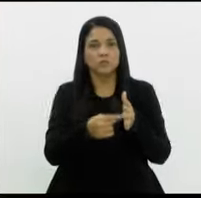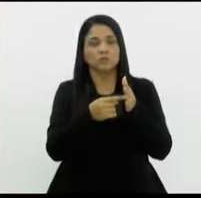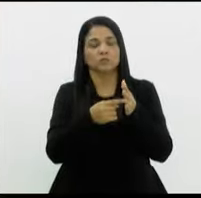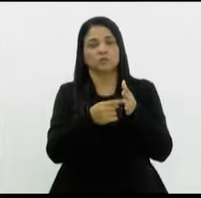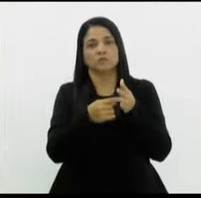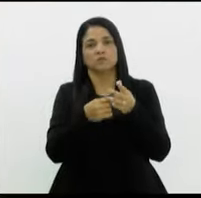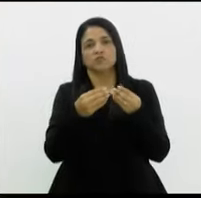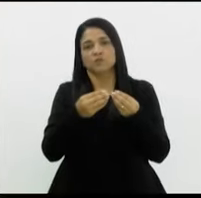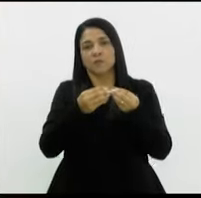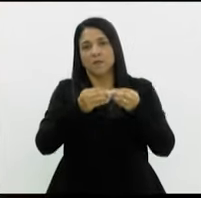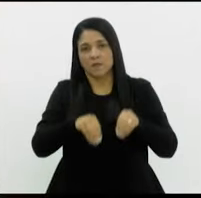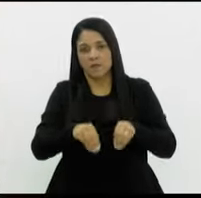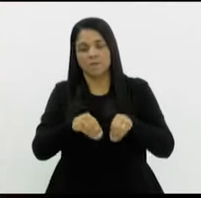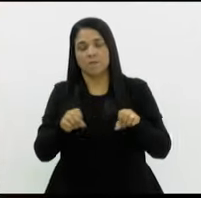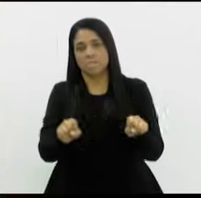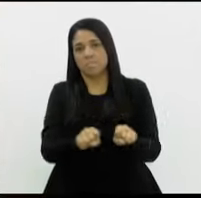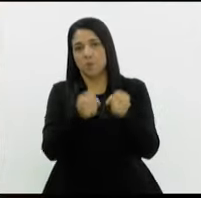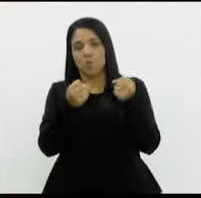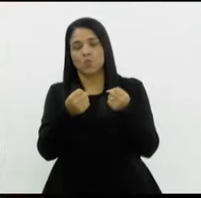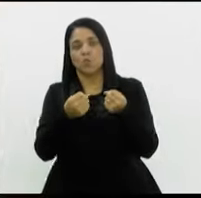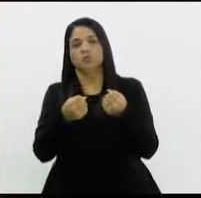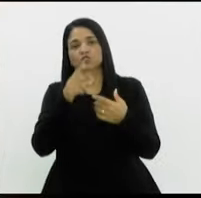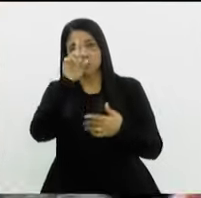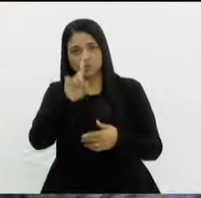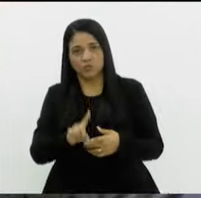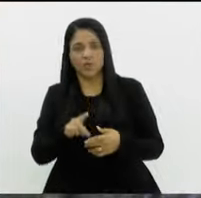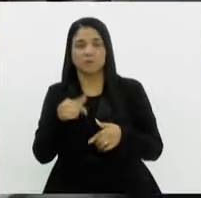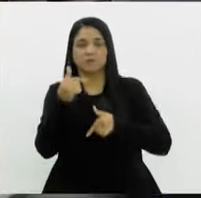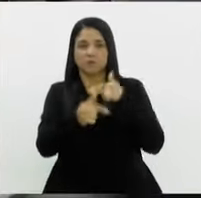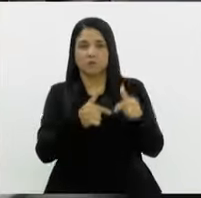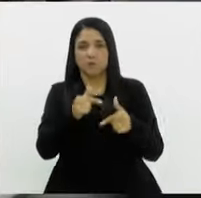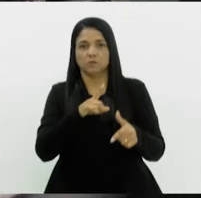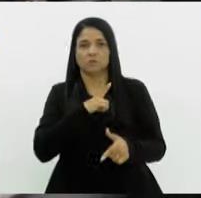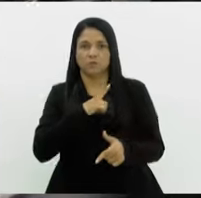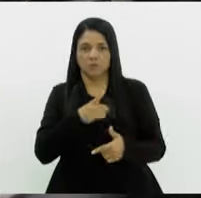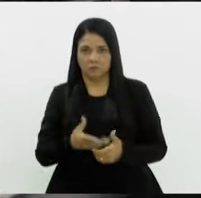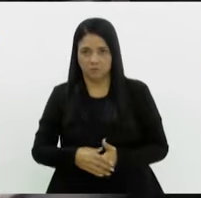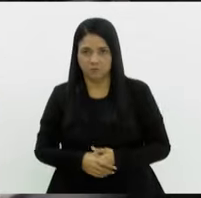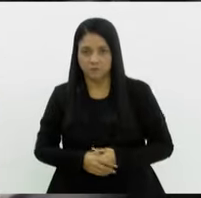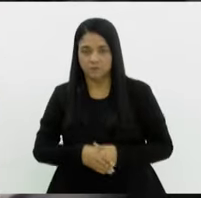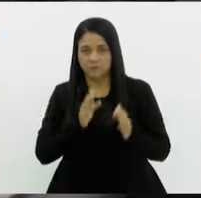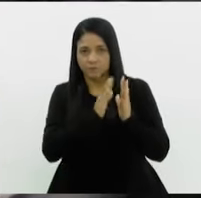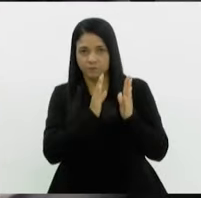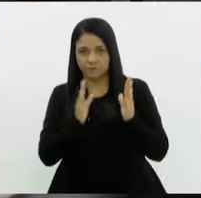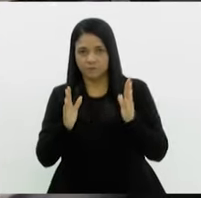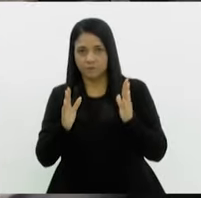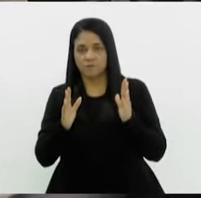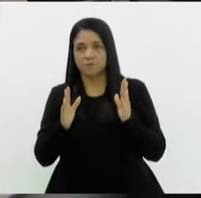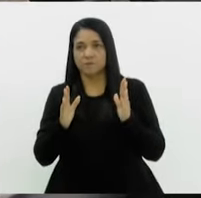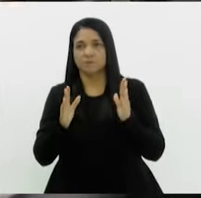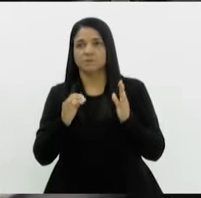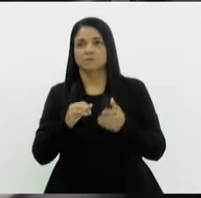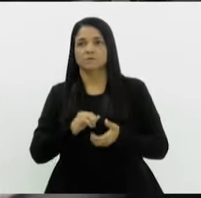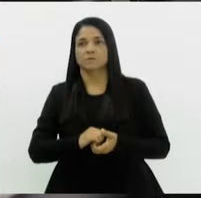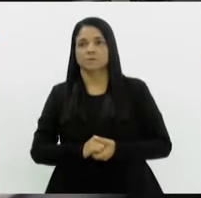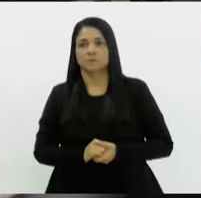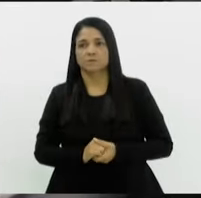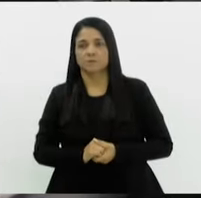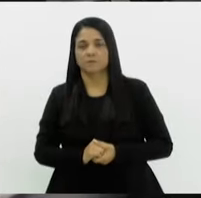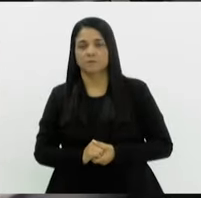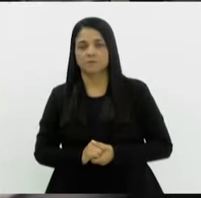direitos gravíssimos que essas trabalhadoras e esses trabalhadores enfrentam. Pela ordem, presidente.